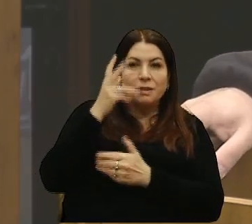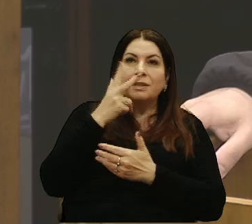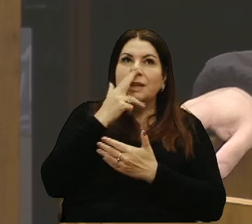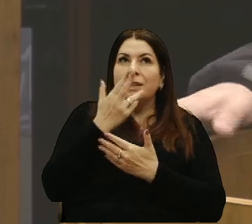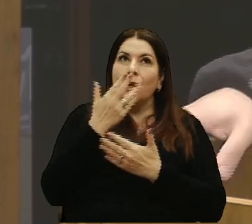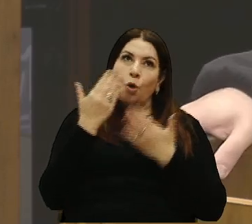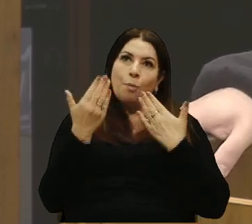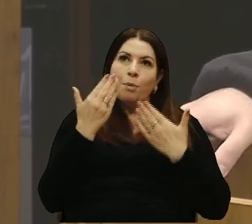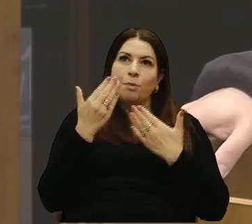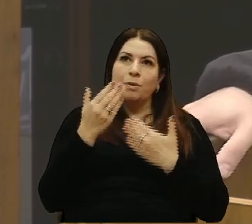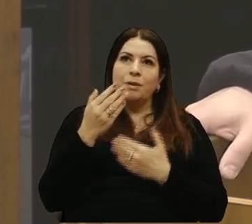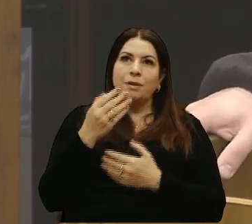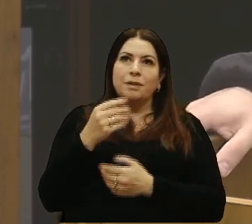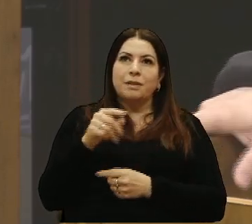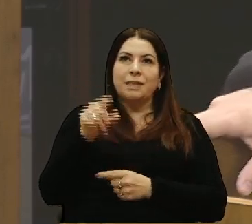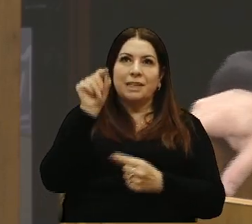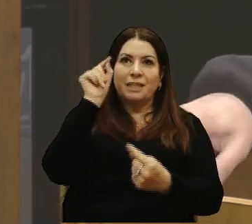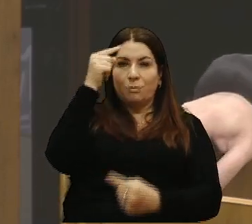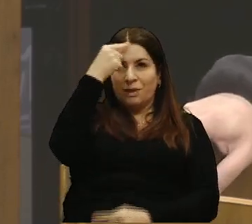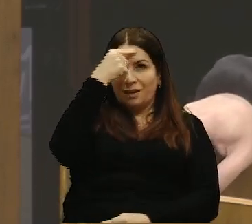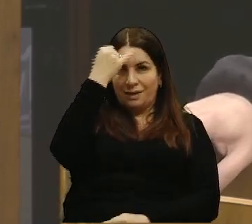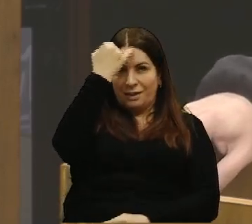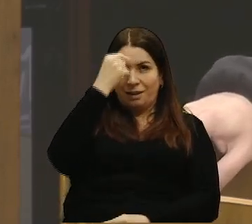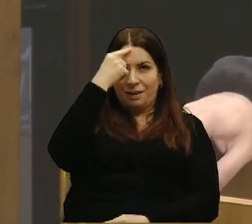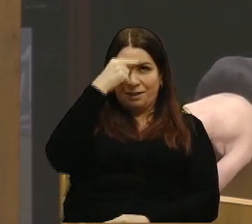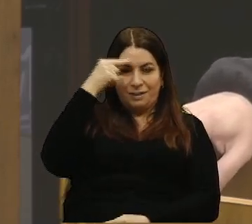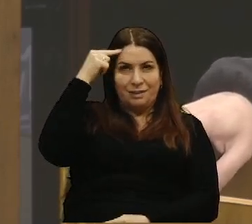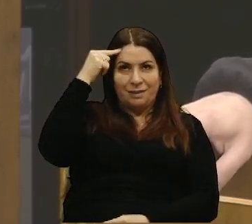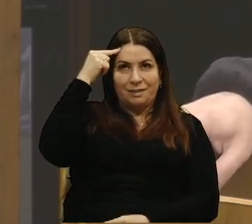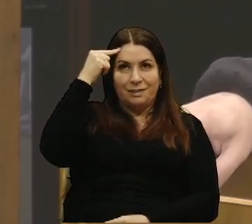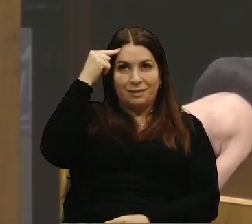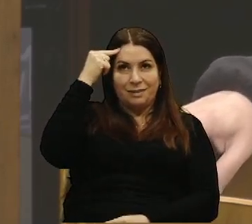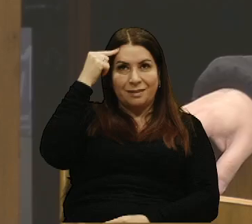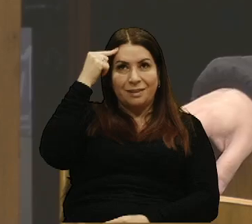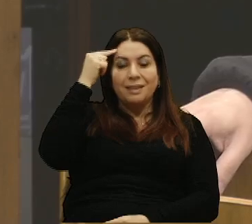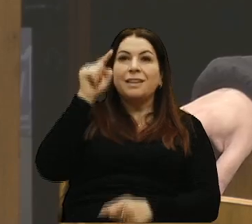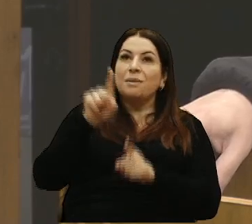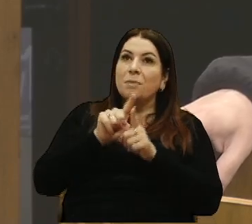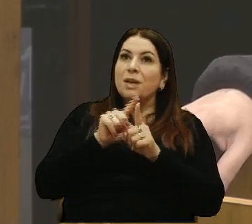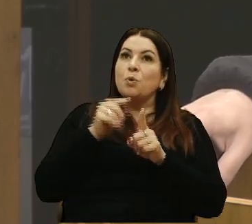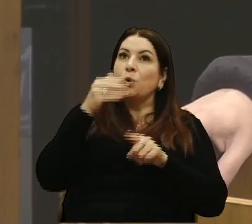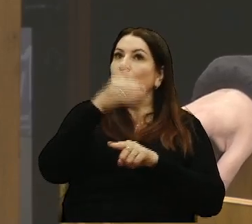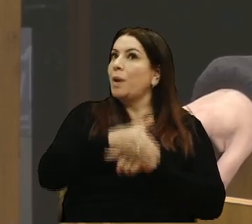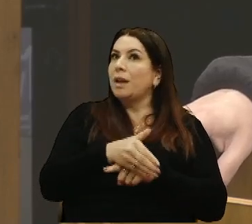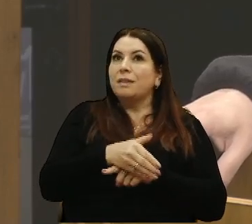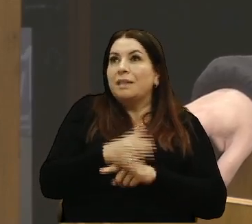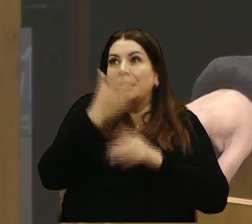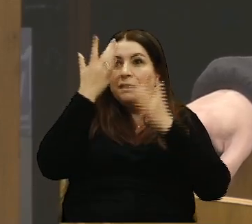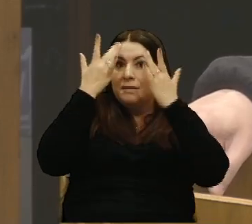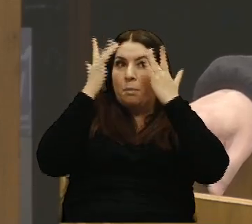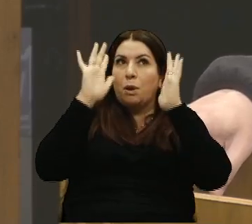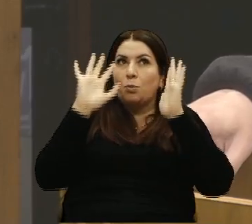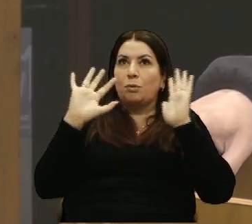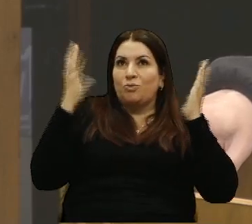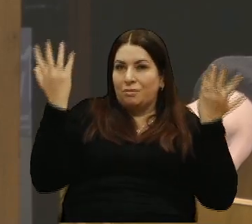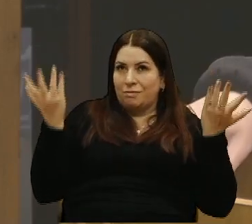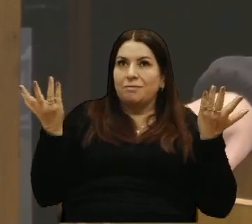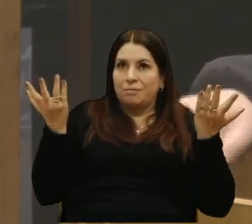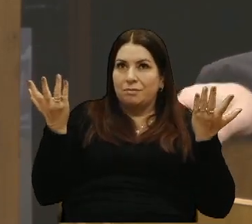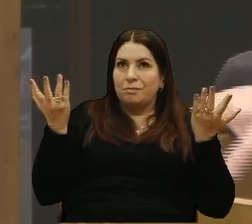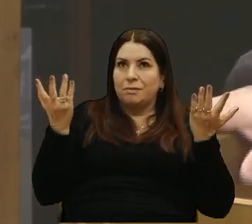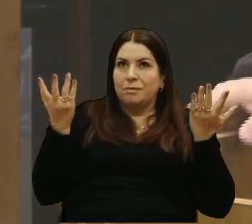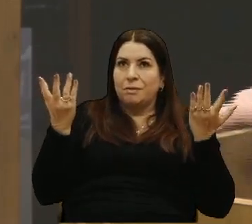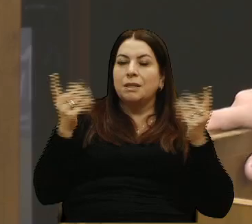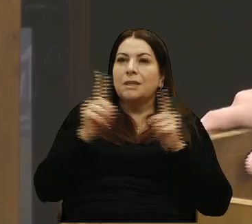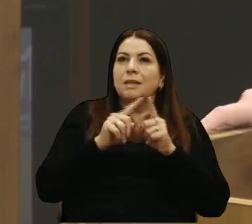seria Harry Potter e a Câmara Secreta. Porque ninguém nunca entrou lá e, quando entra, nem fica sabendo do que está acontecendo. Tem que